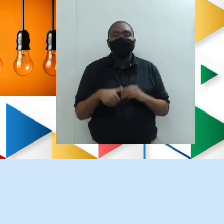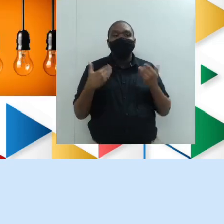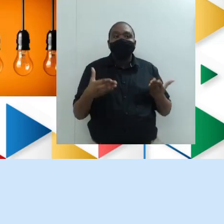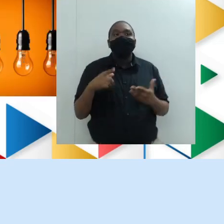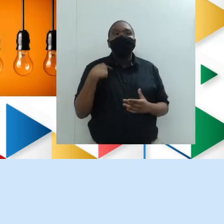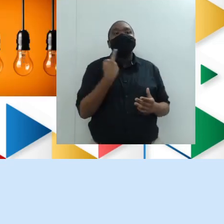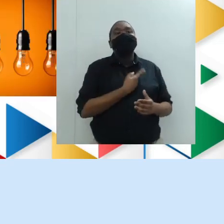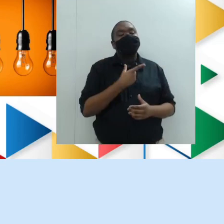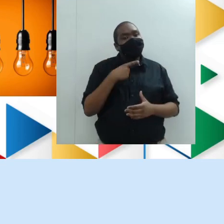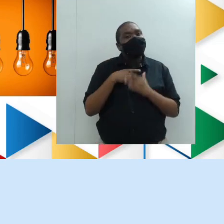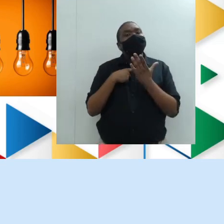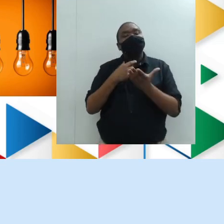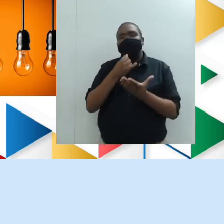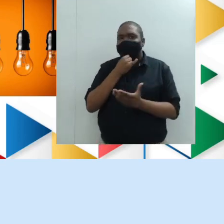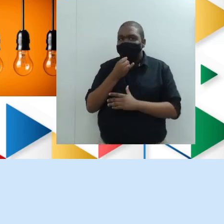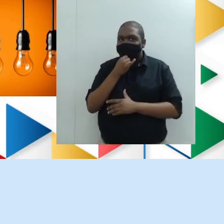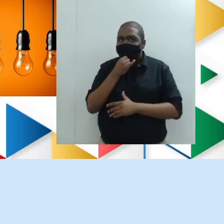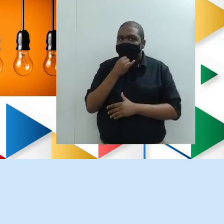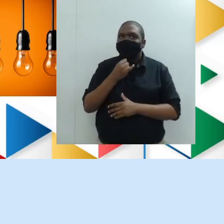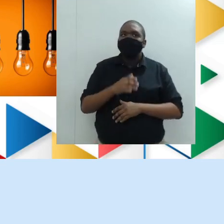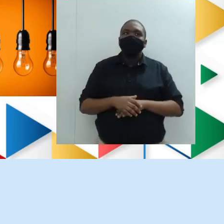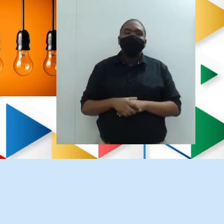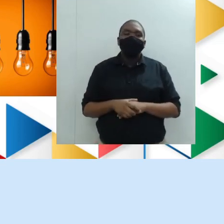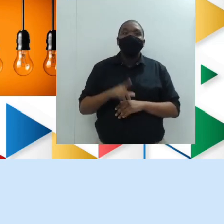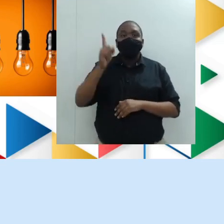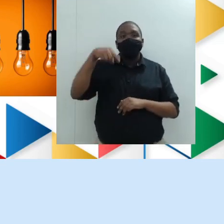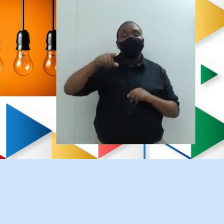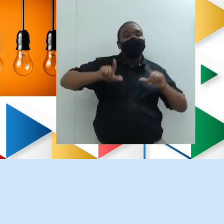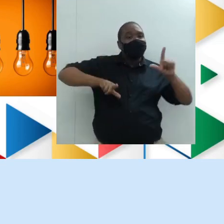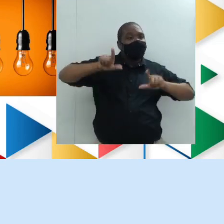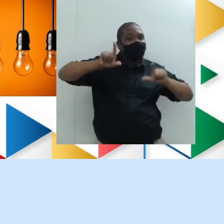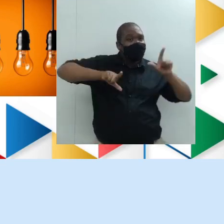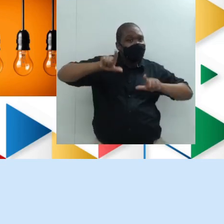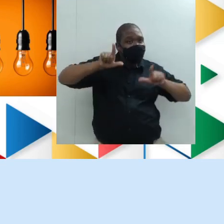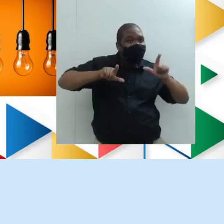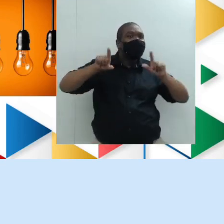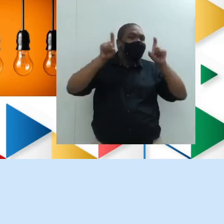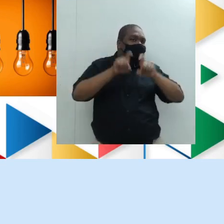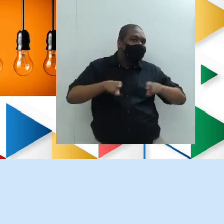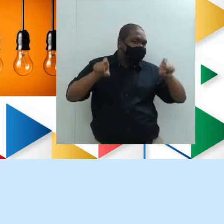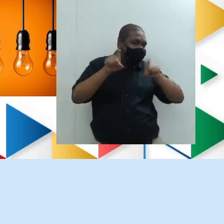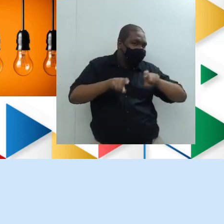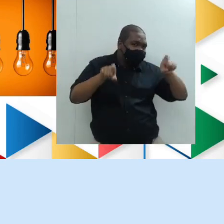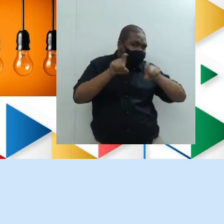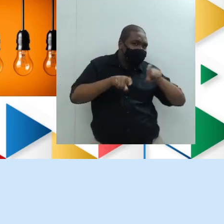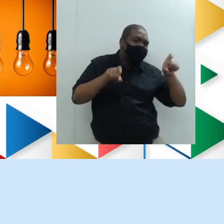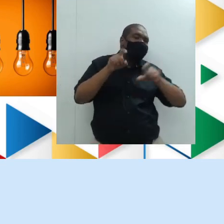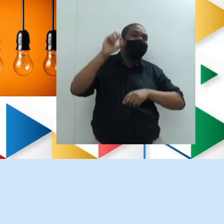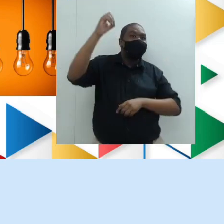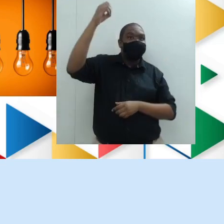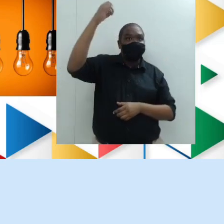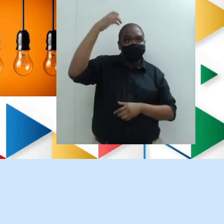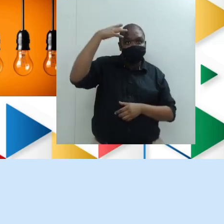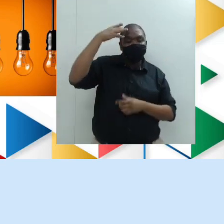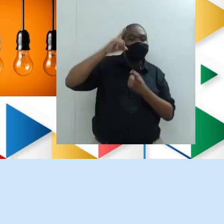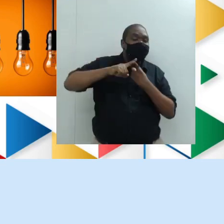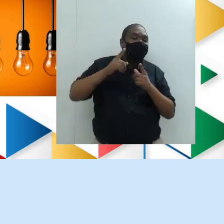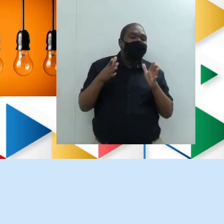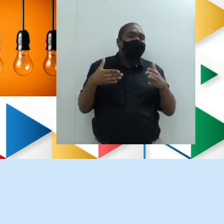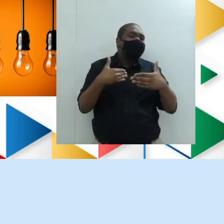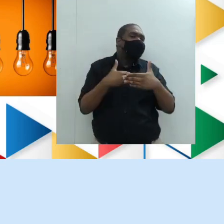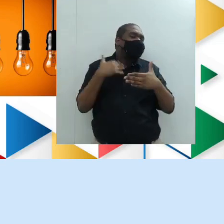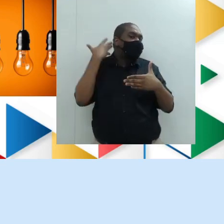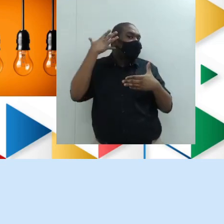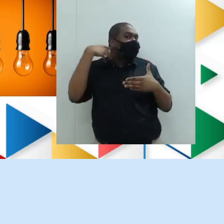tem exemplos de receptores, que são televisores, computadores, lâmpadas e caixas de